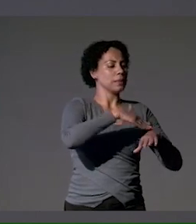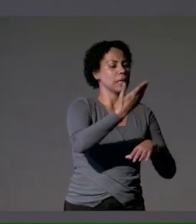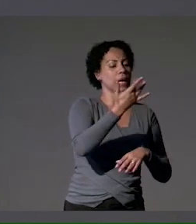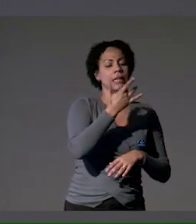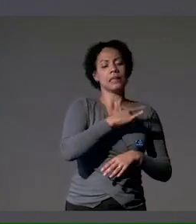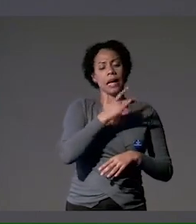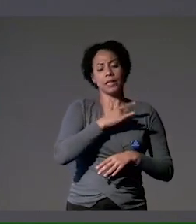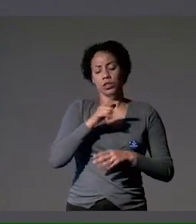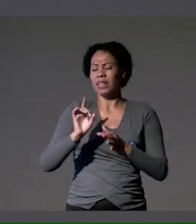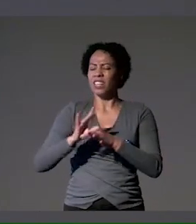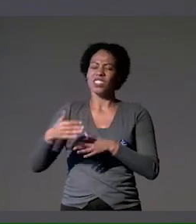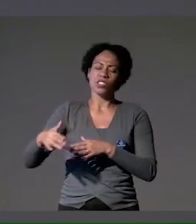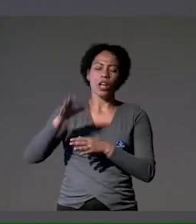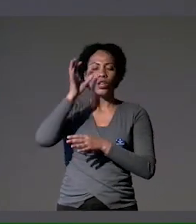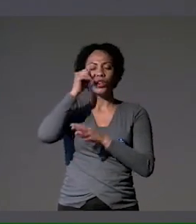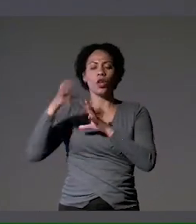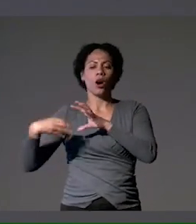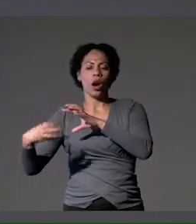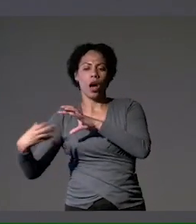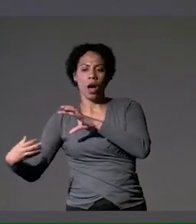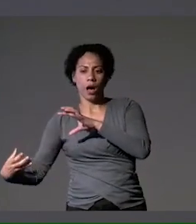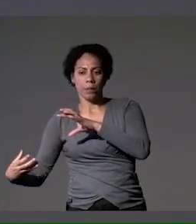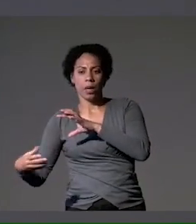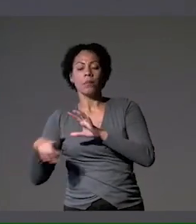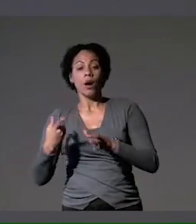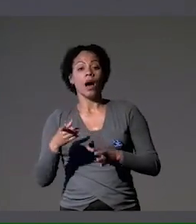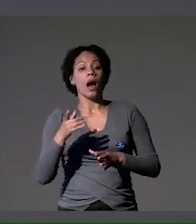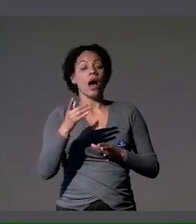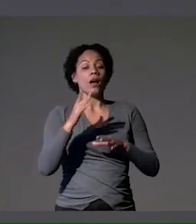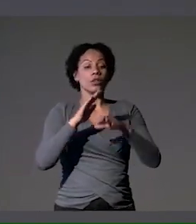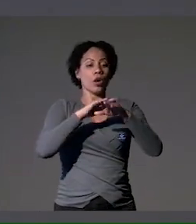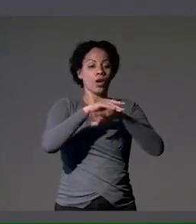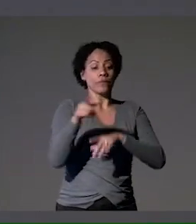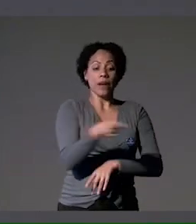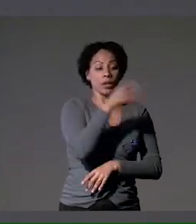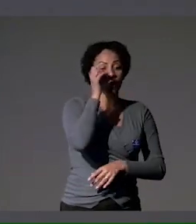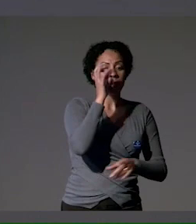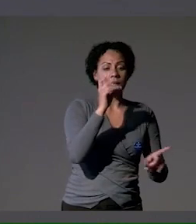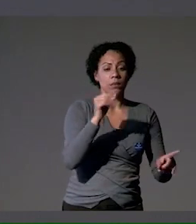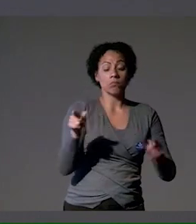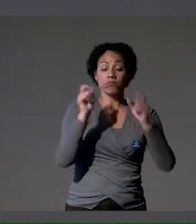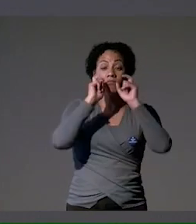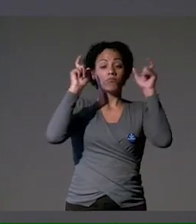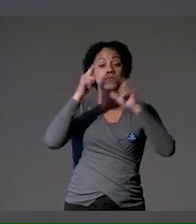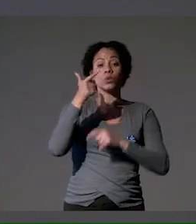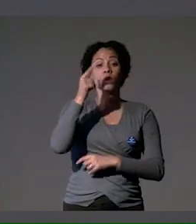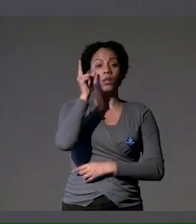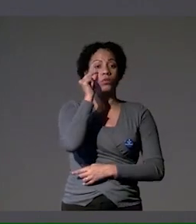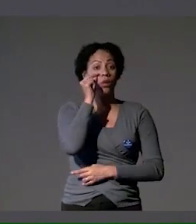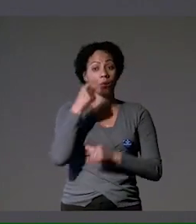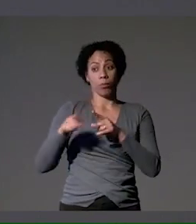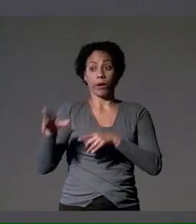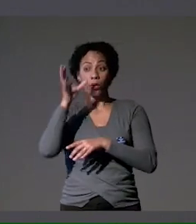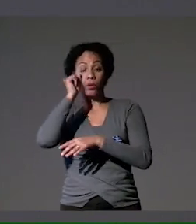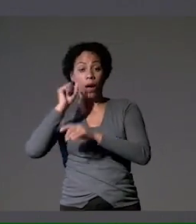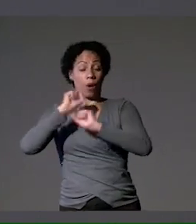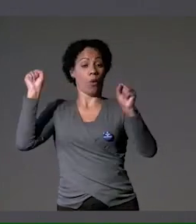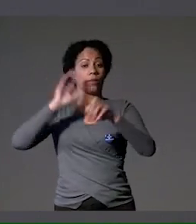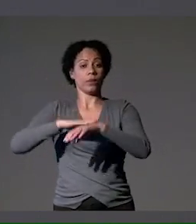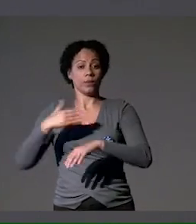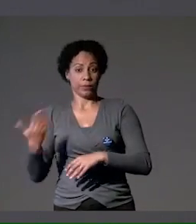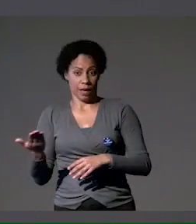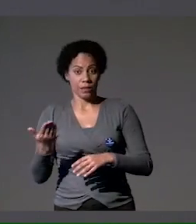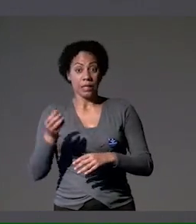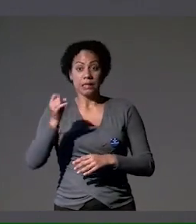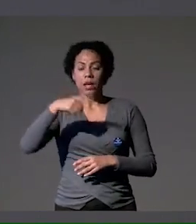volte para dormir cedo. Só que aí ele não está com sono, porque ele acordou muito tarde. Se você for pensar um horário só para funcionar